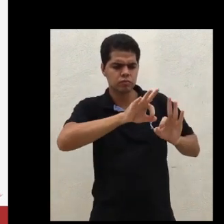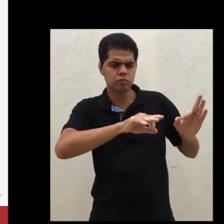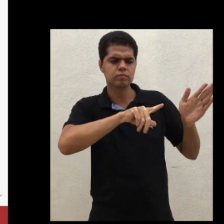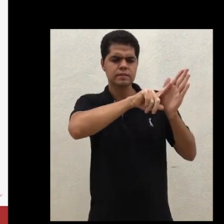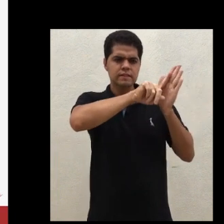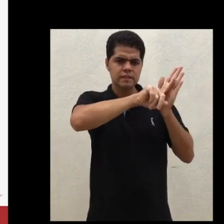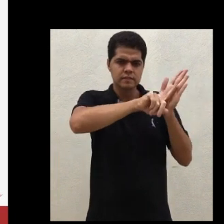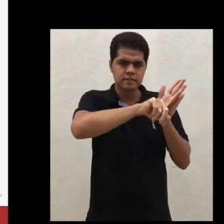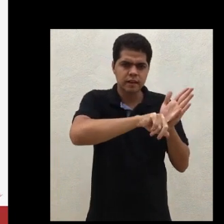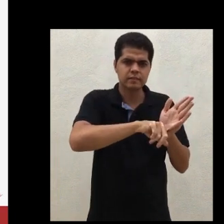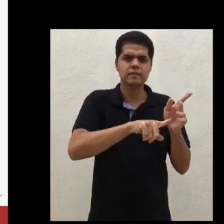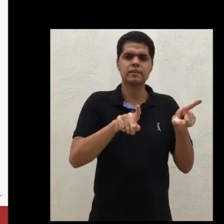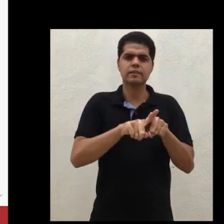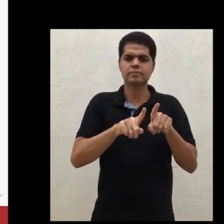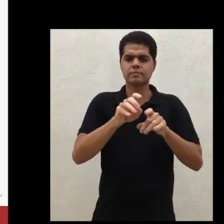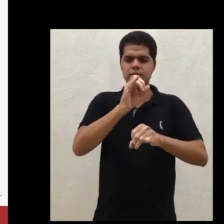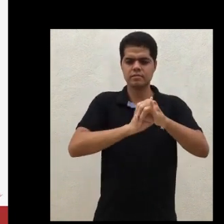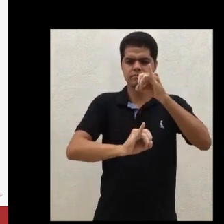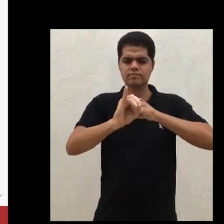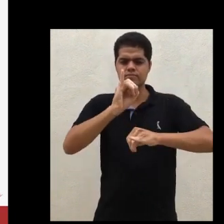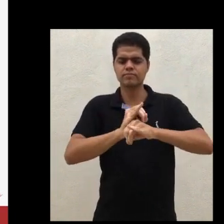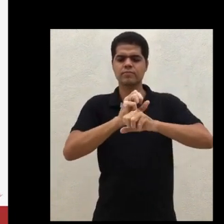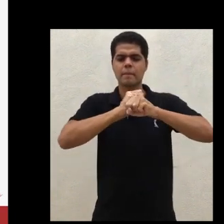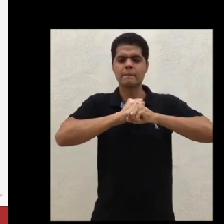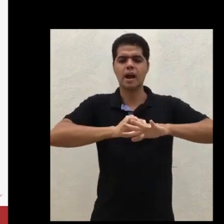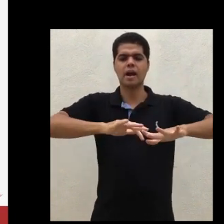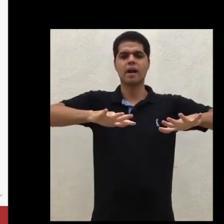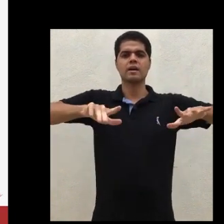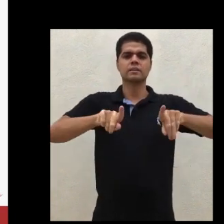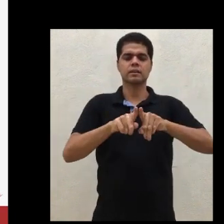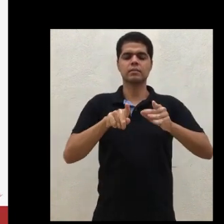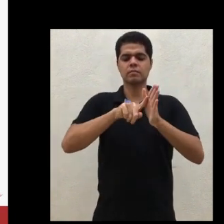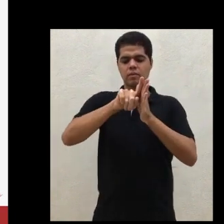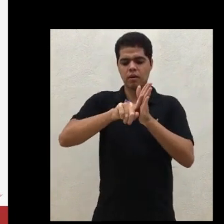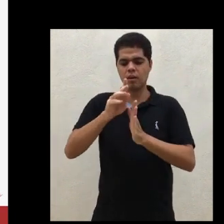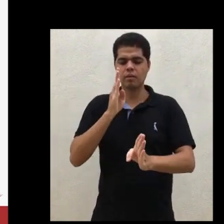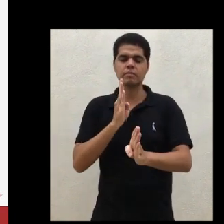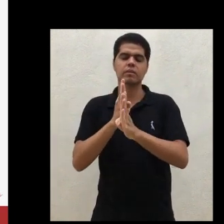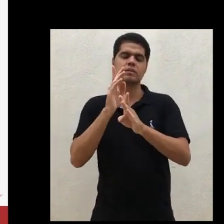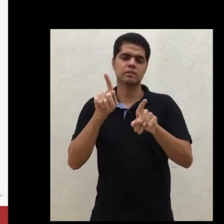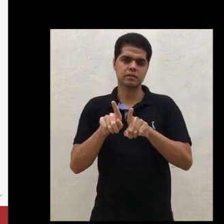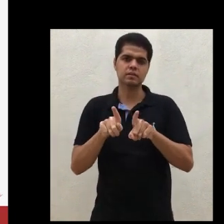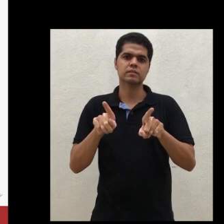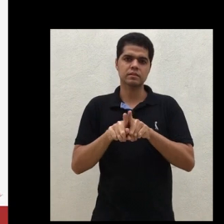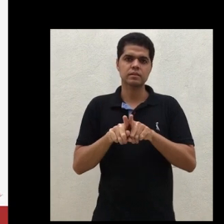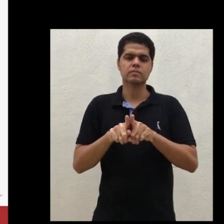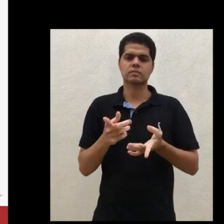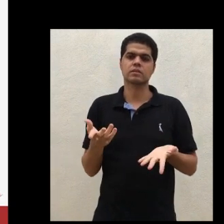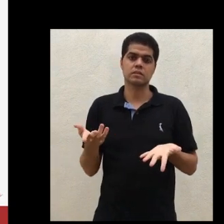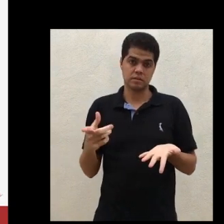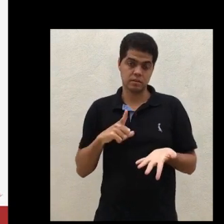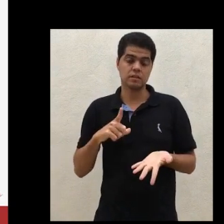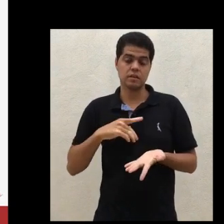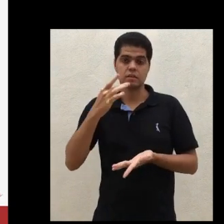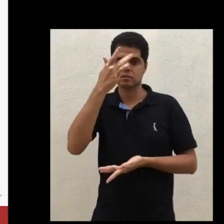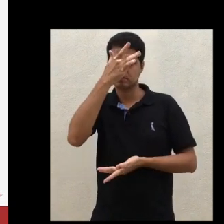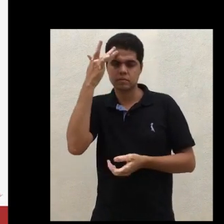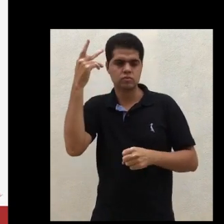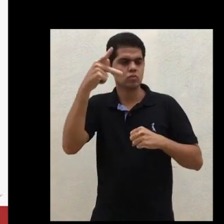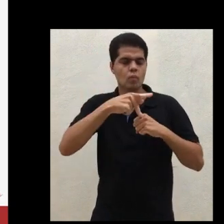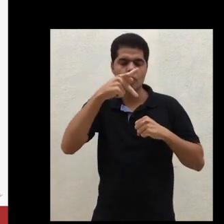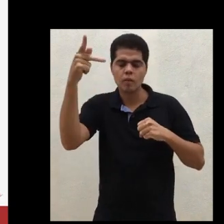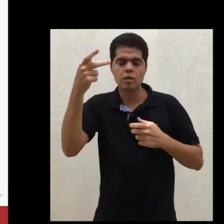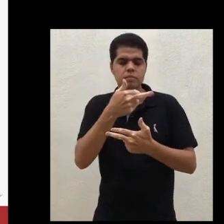resolver problemas de fluxo em rede, enfim. E os sistemas especialistas. Geralmente eu pego a opinião